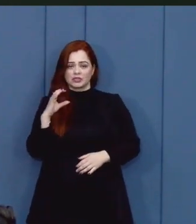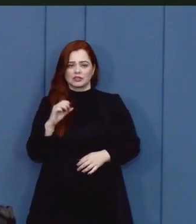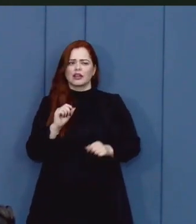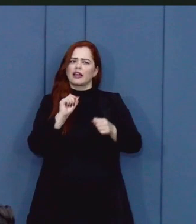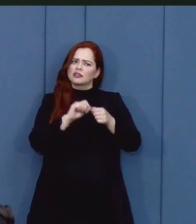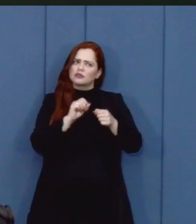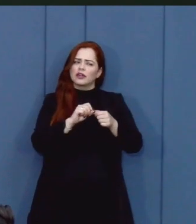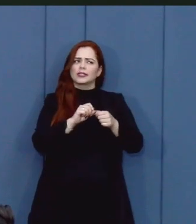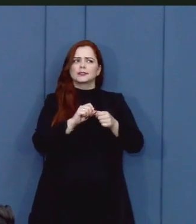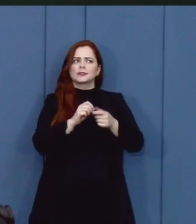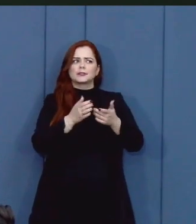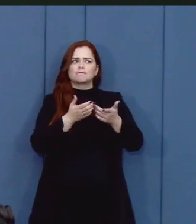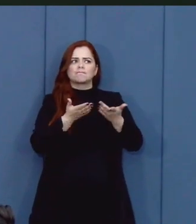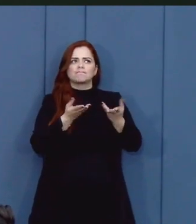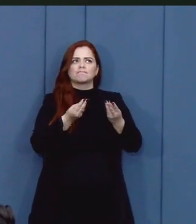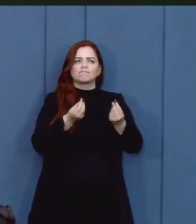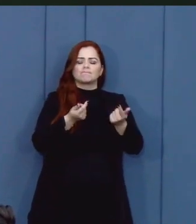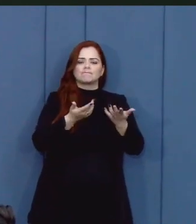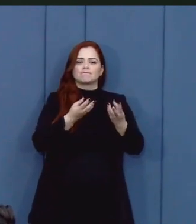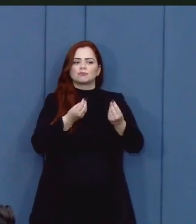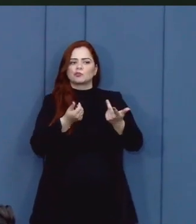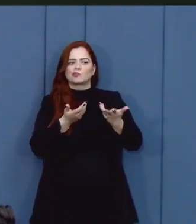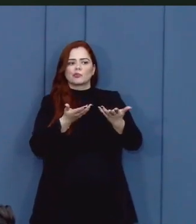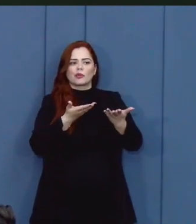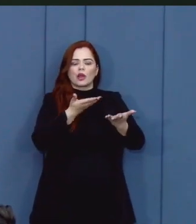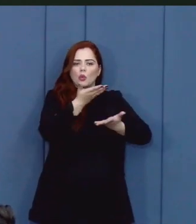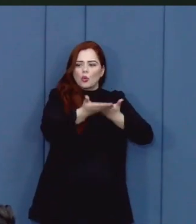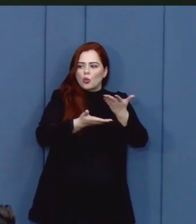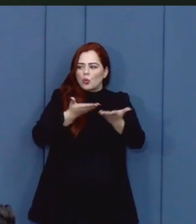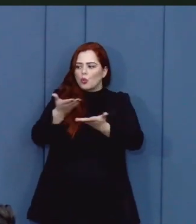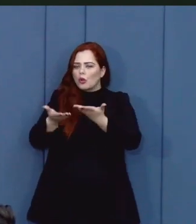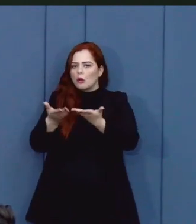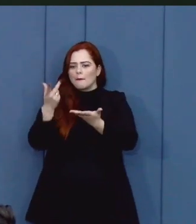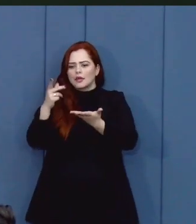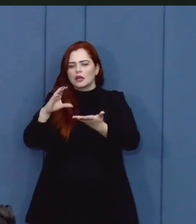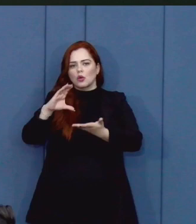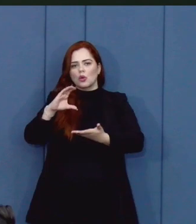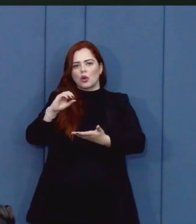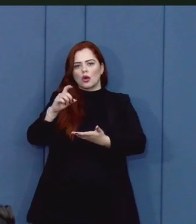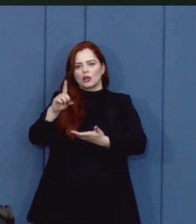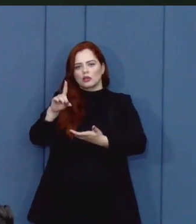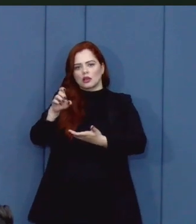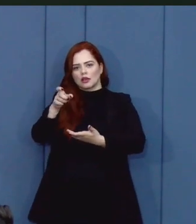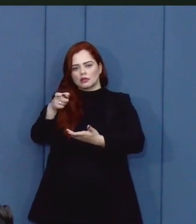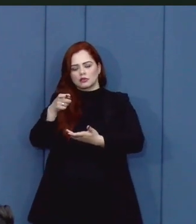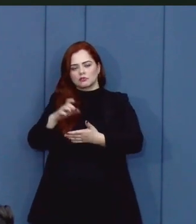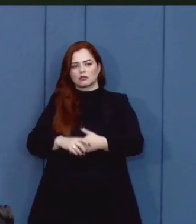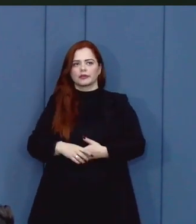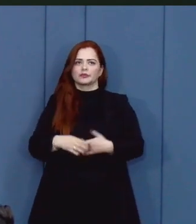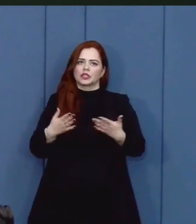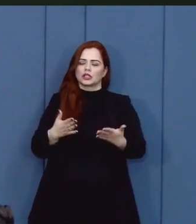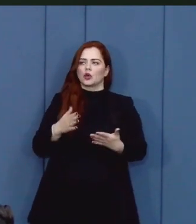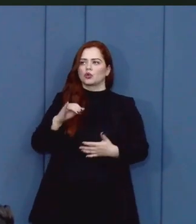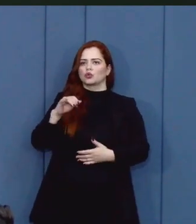fazem recomendações ao comitê, ao gestor, que é o Códex. Então, o JMPR, por